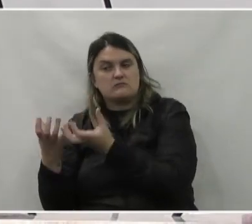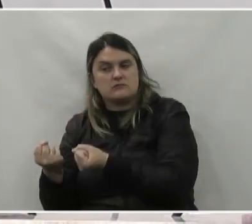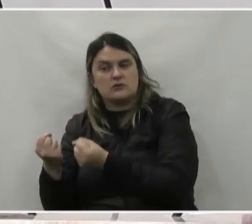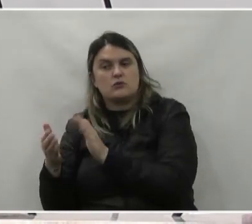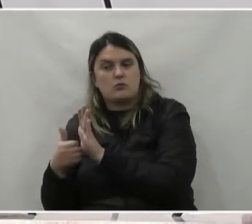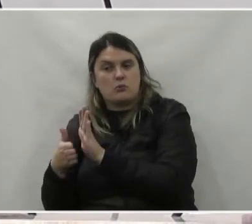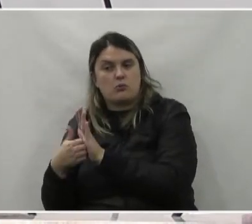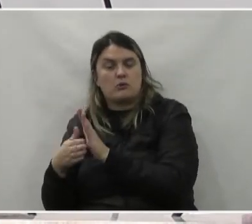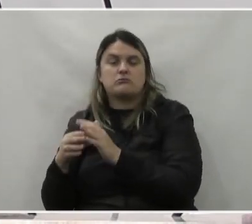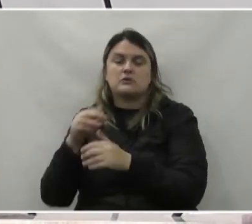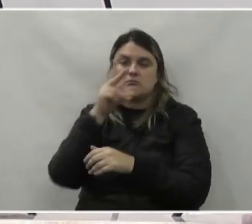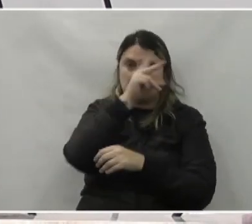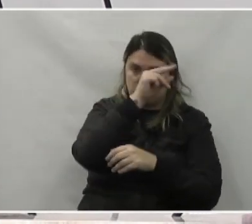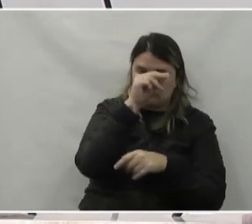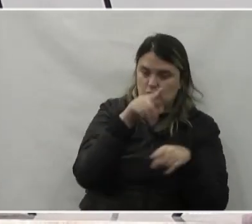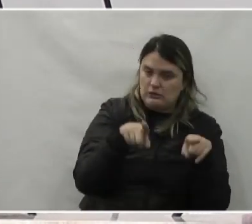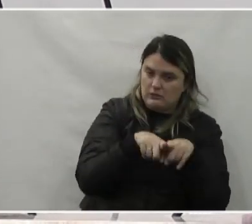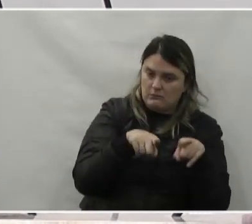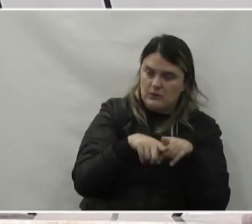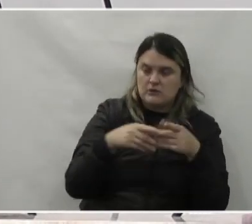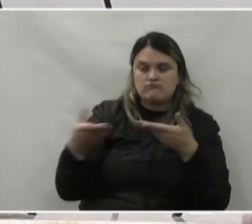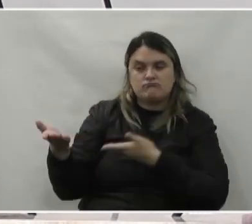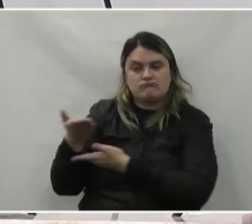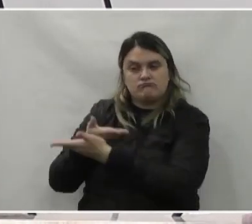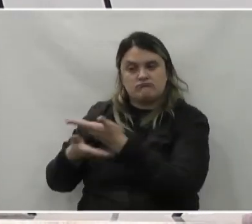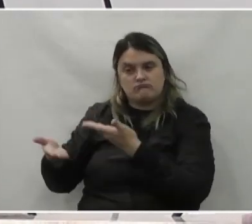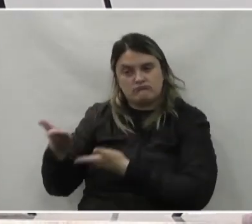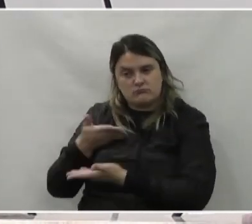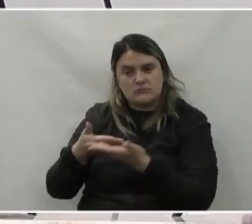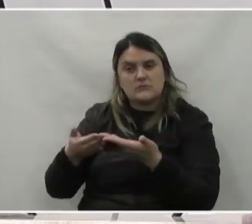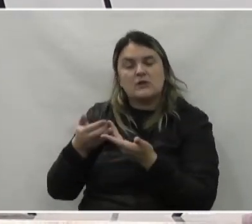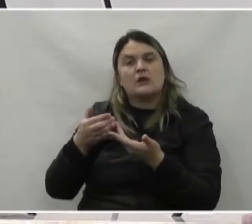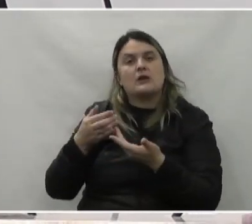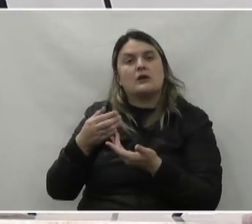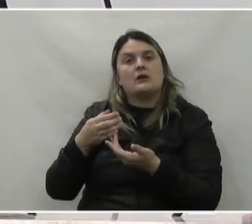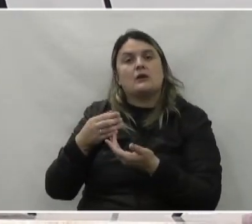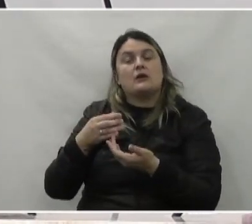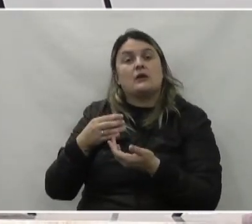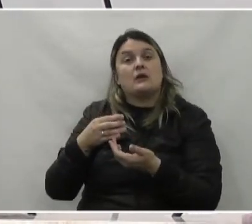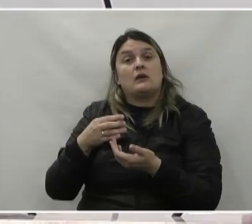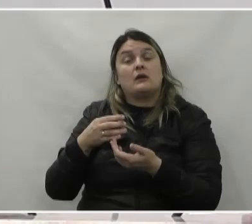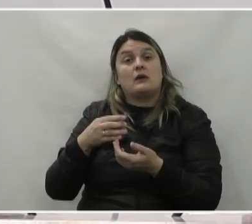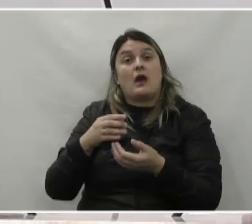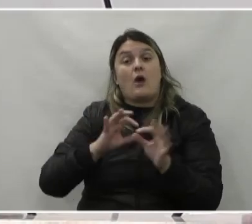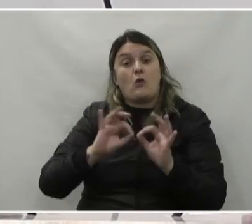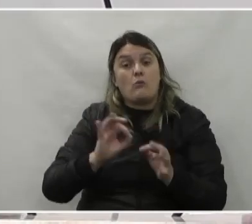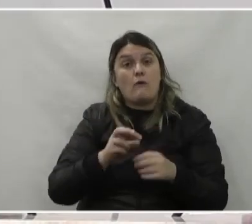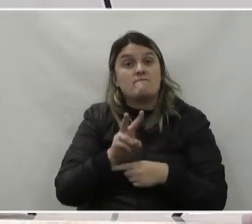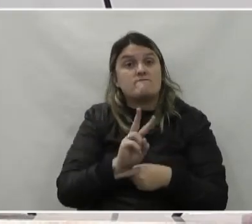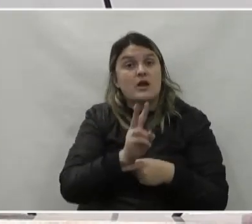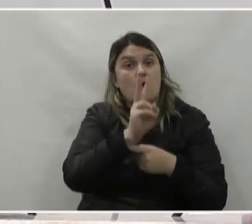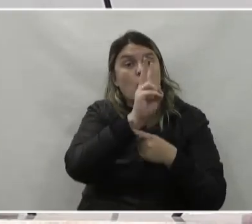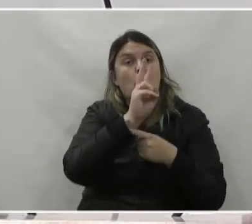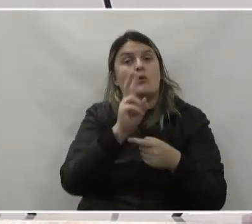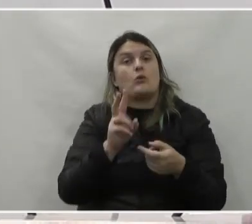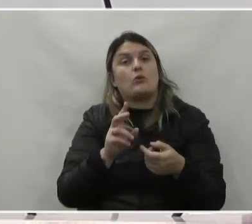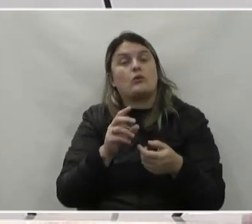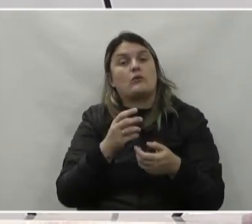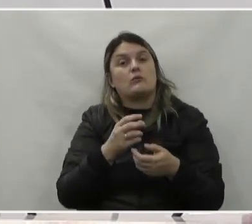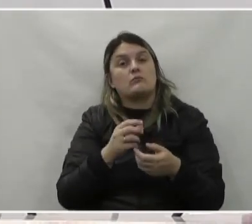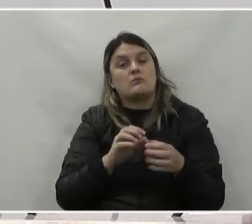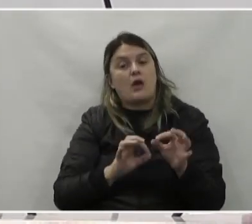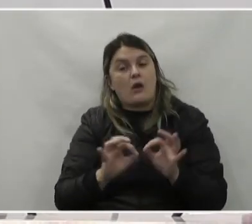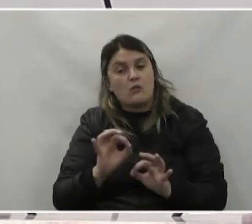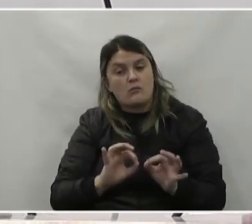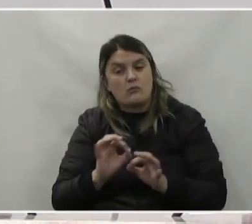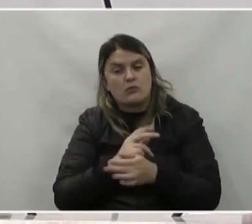a prefeitura conseguiu chegar onde que gostaria, onde que realmente é viável,